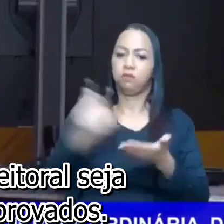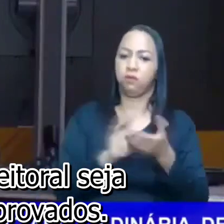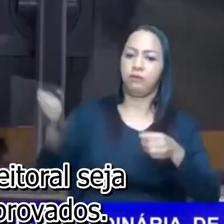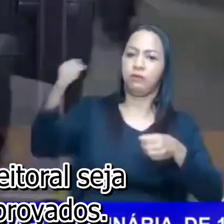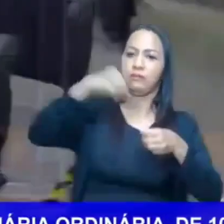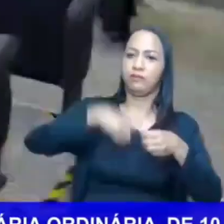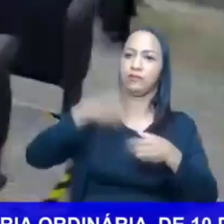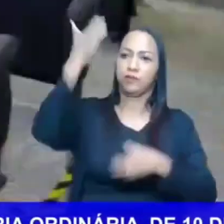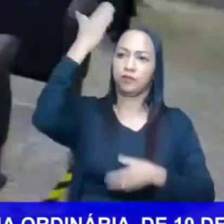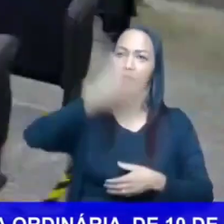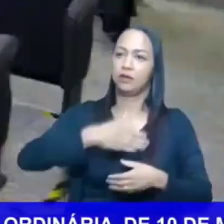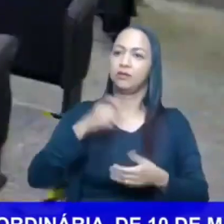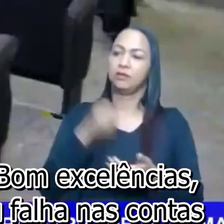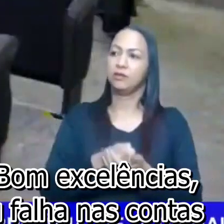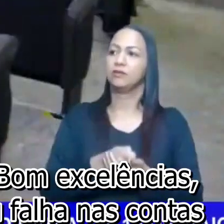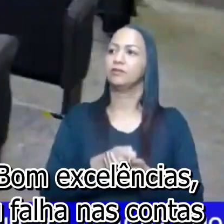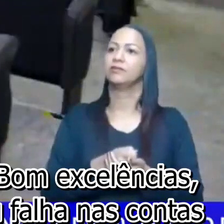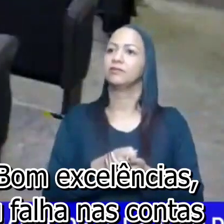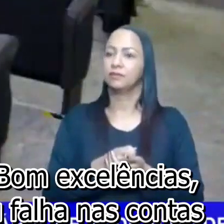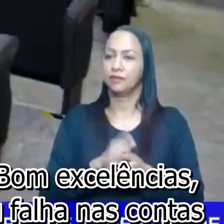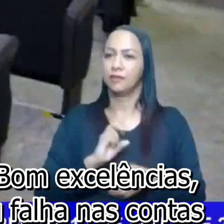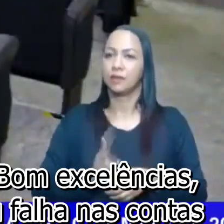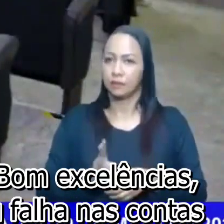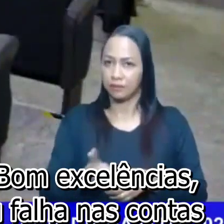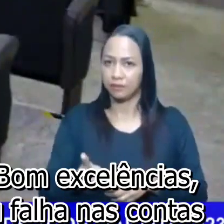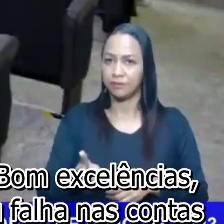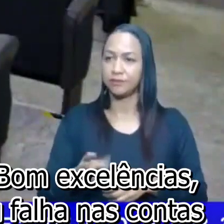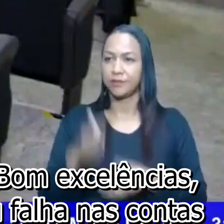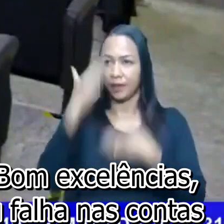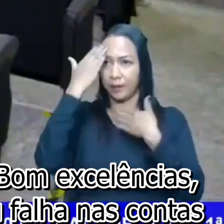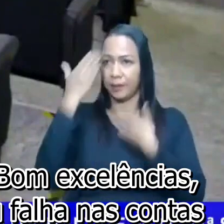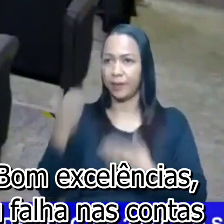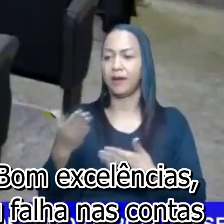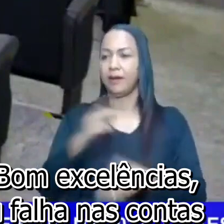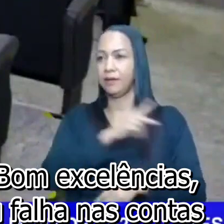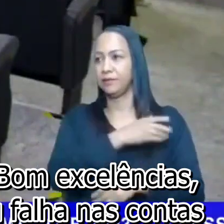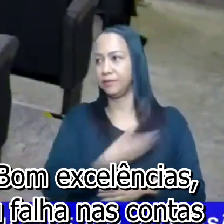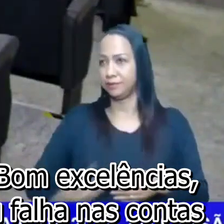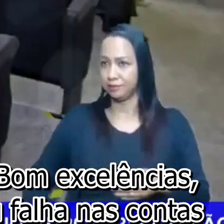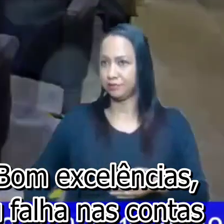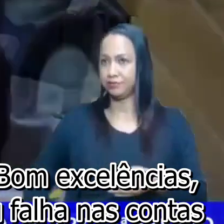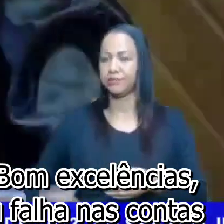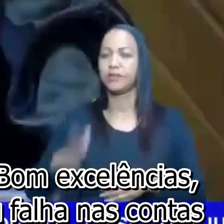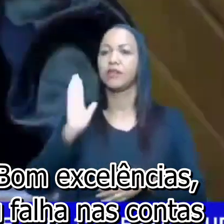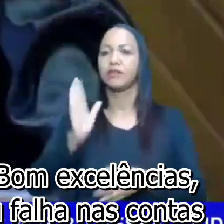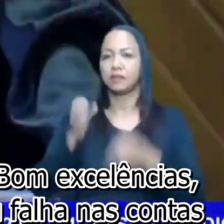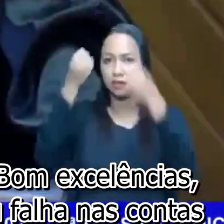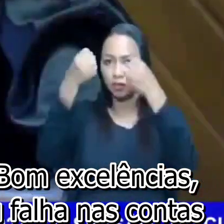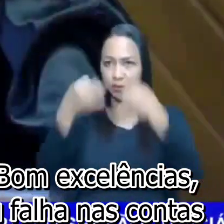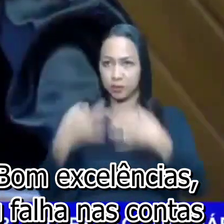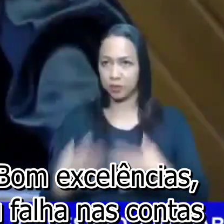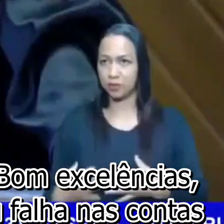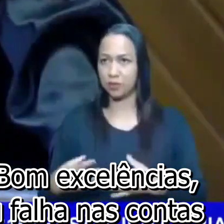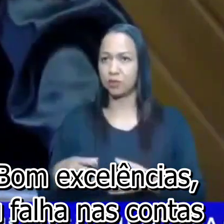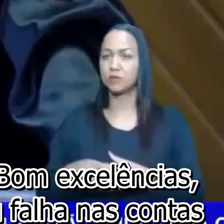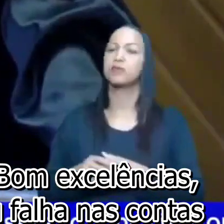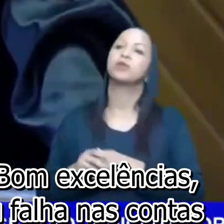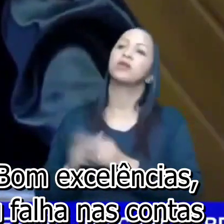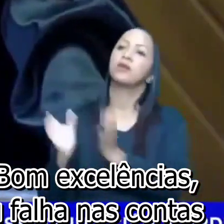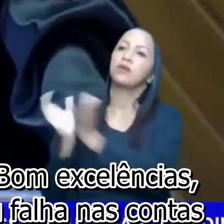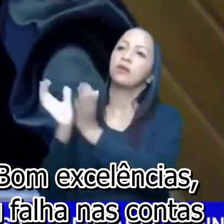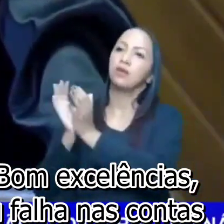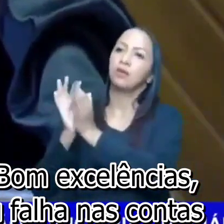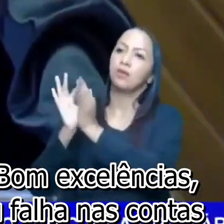comprovados. Ilustre relator, pode prosseguir. Obrigado, presidente. Bom, excelências, conforme já relatado, a unidade técnica não identificou falha